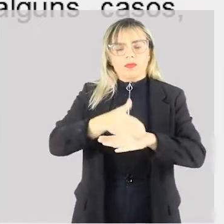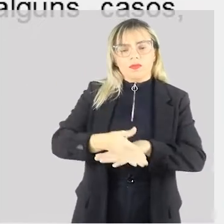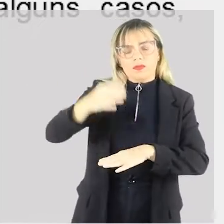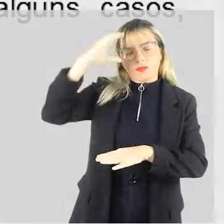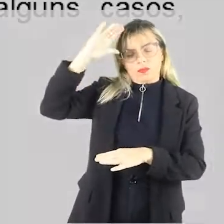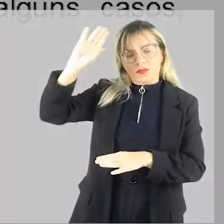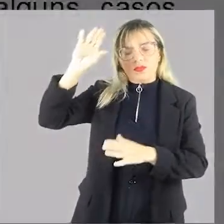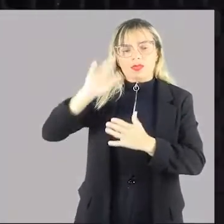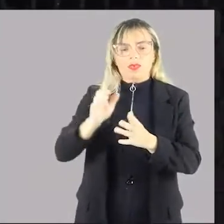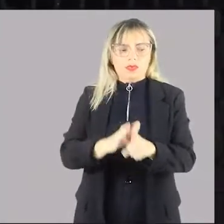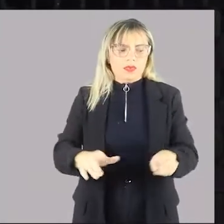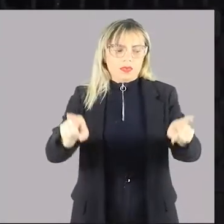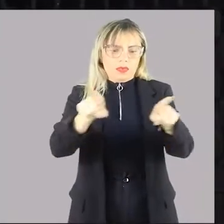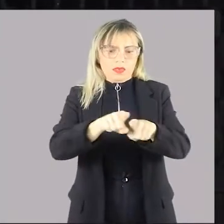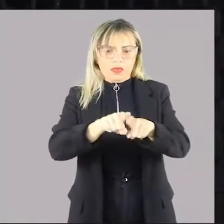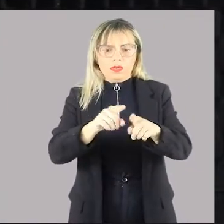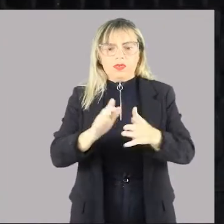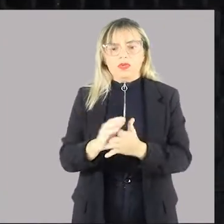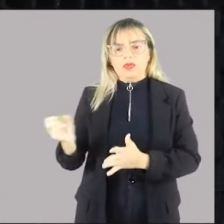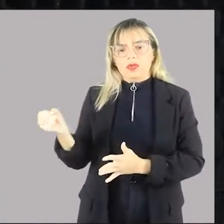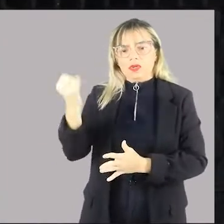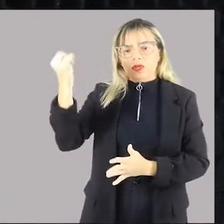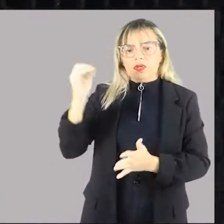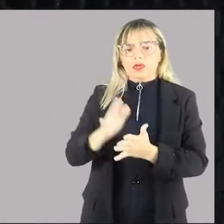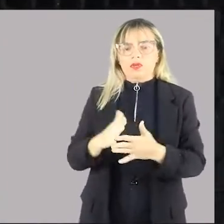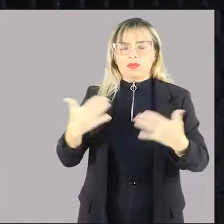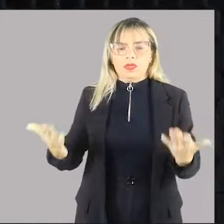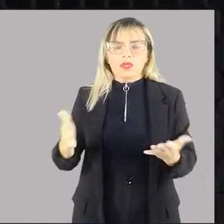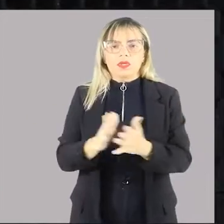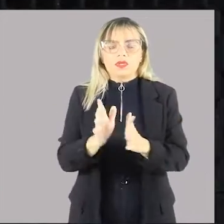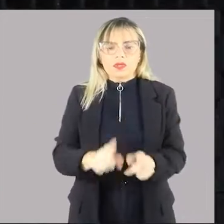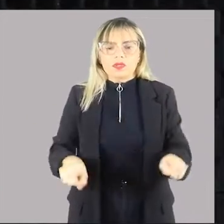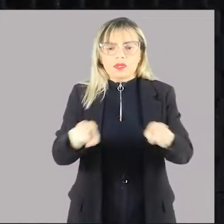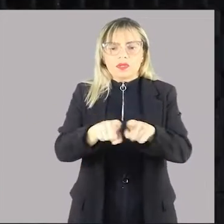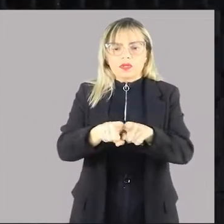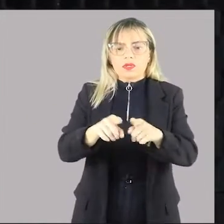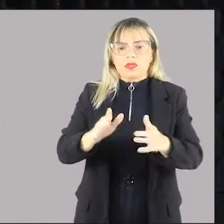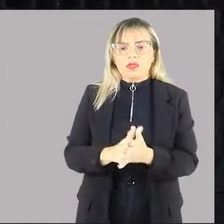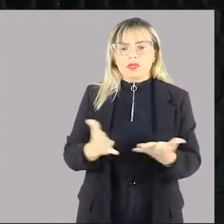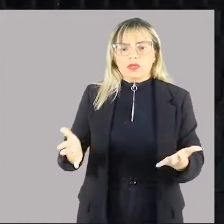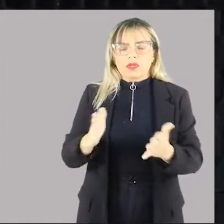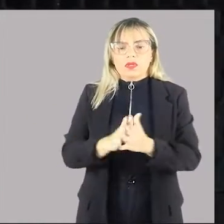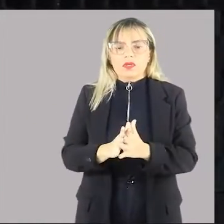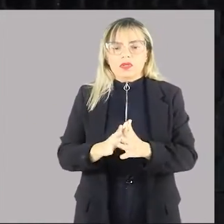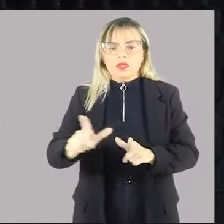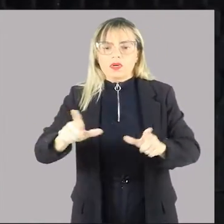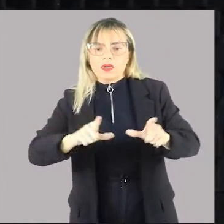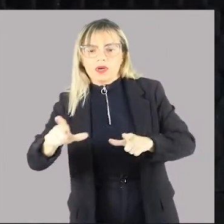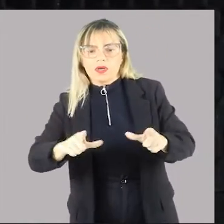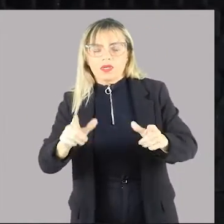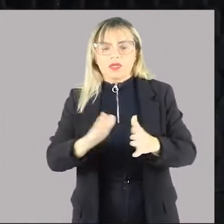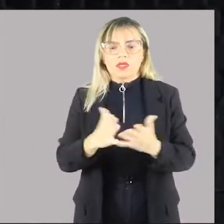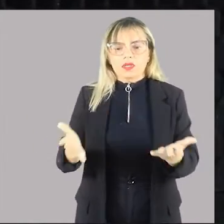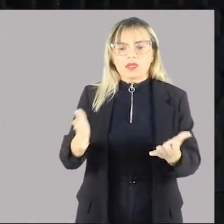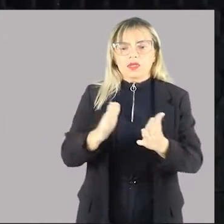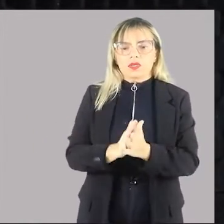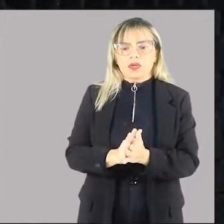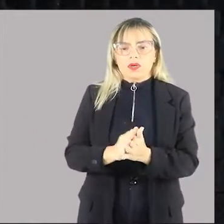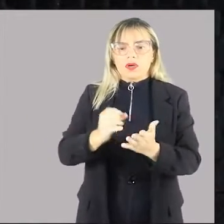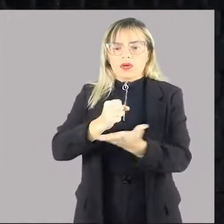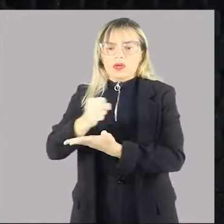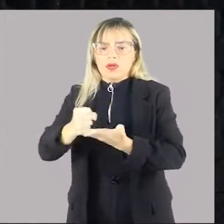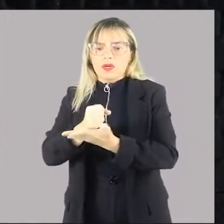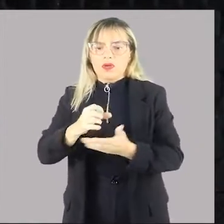cultura também é um componente importante. Assim como o acesso aos chamados serviços básicos,